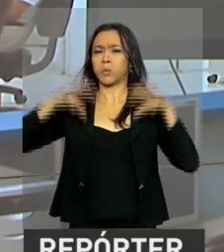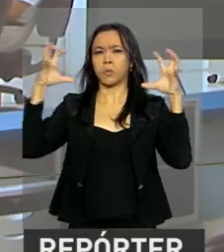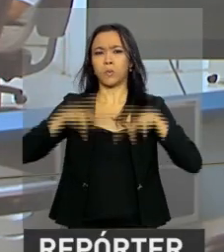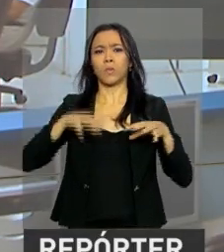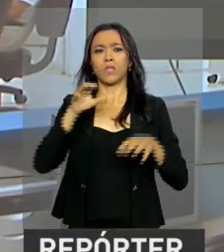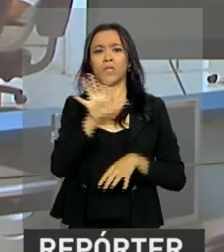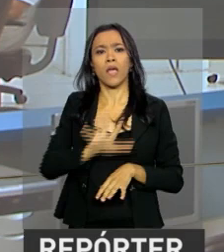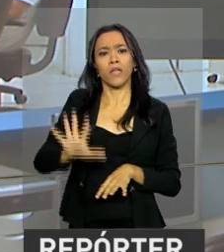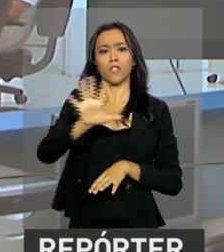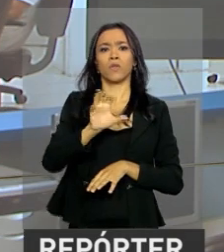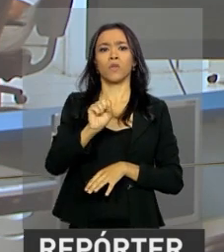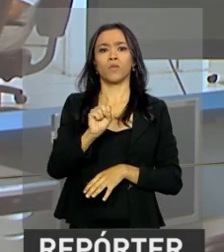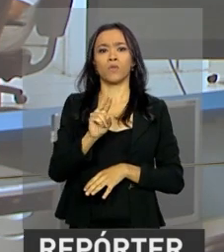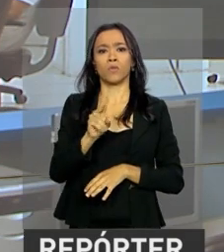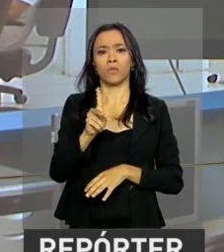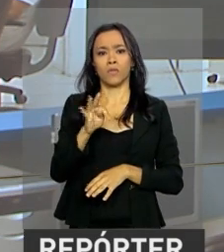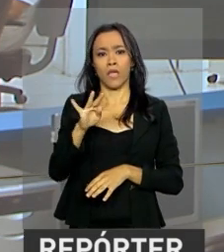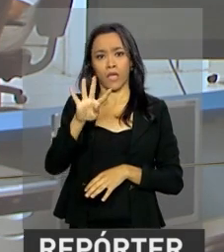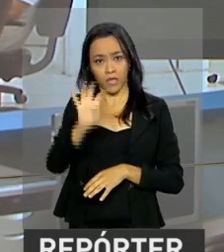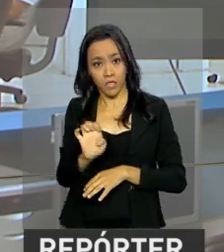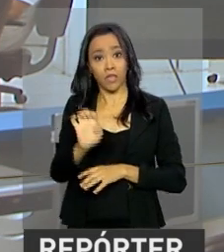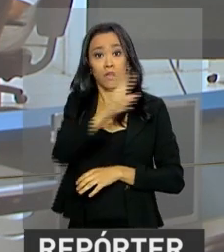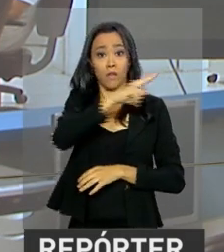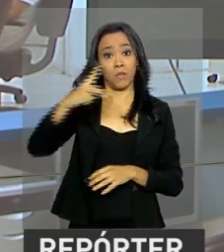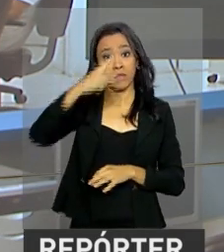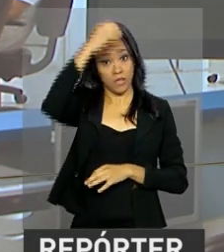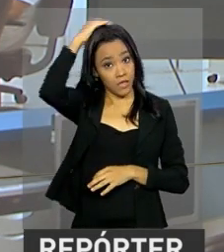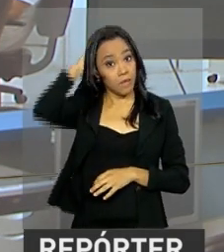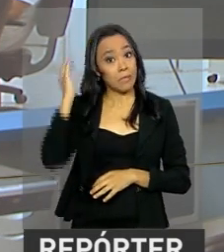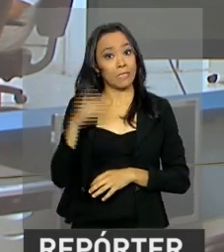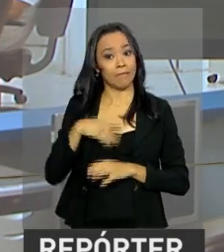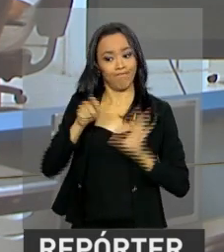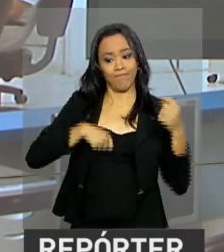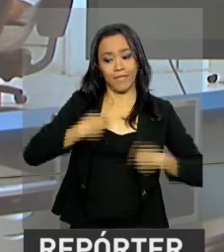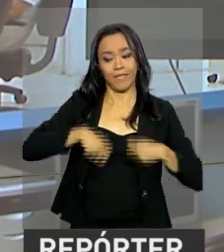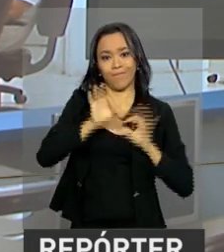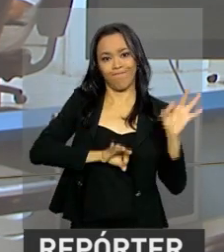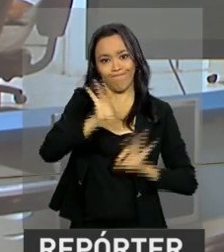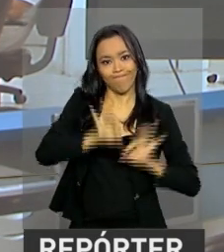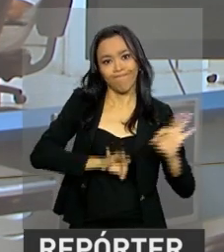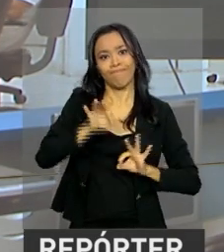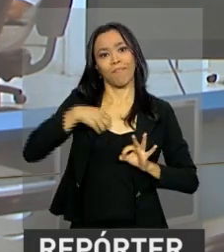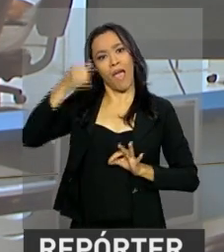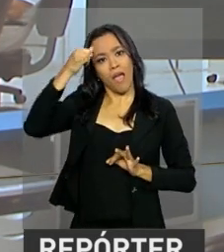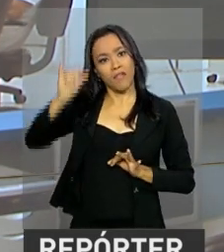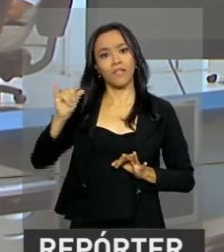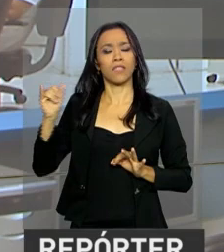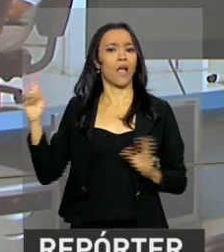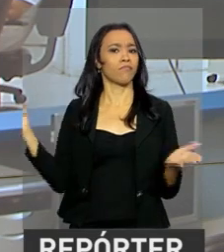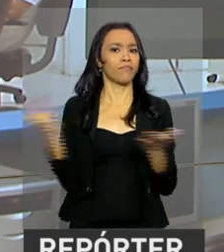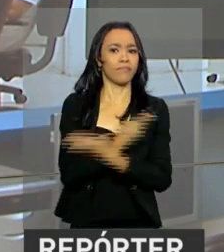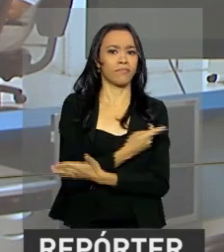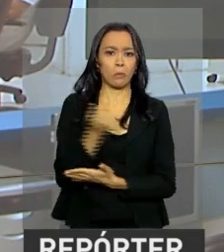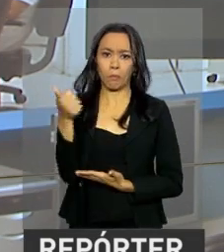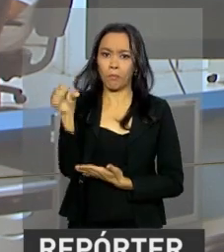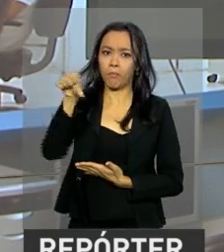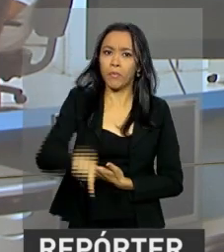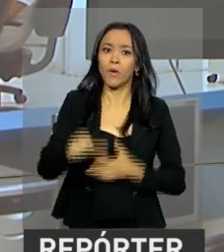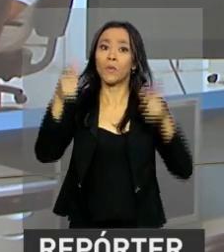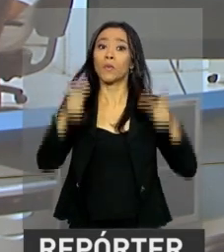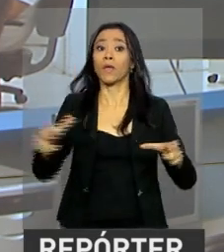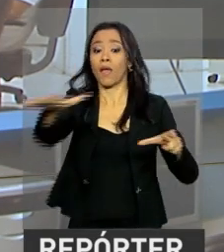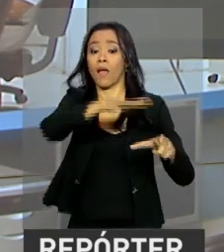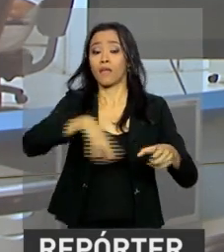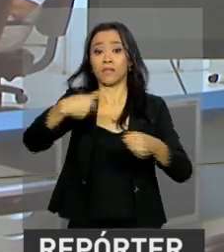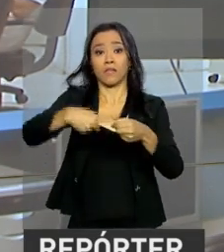o presidente Michel Temer pediu que sejam tomadas medidas necessárias para evitar riscos de novos acidentes na região de